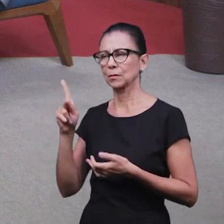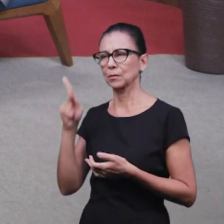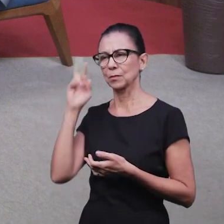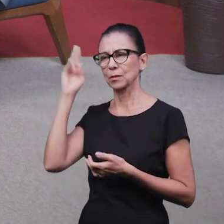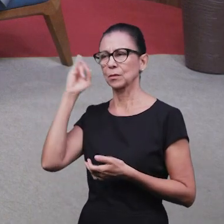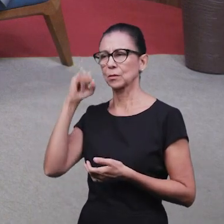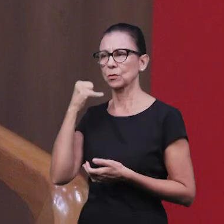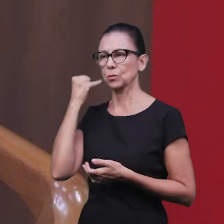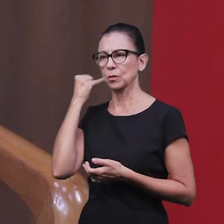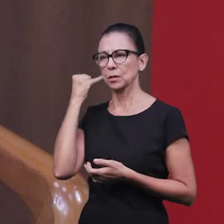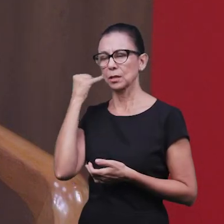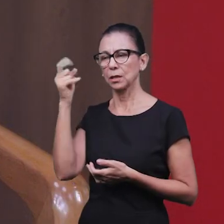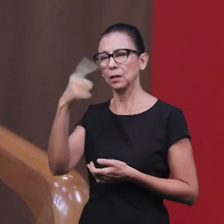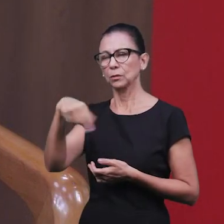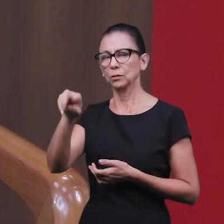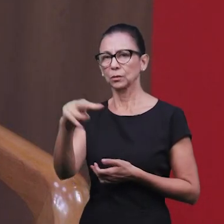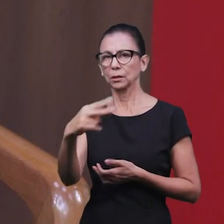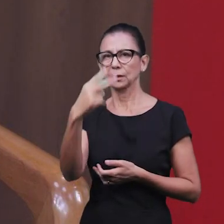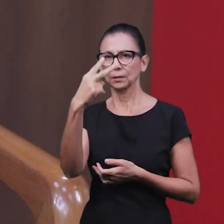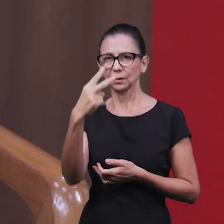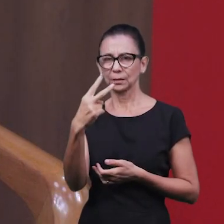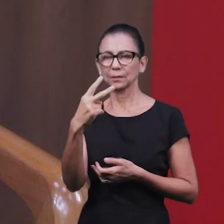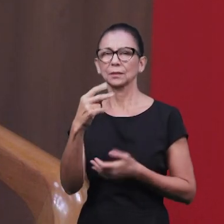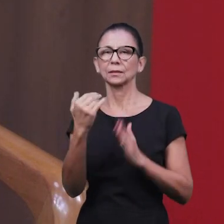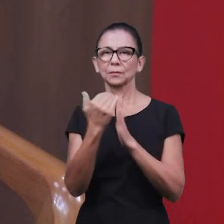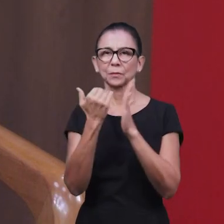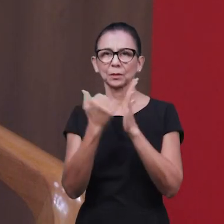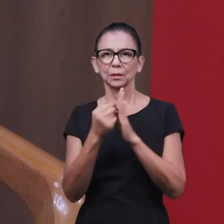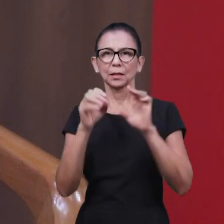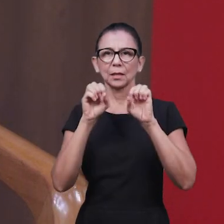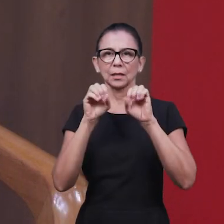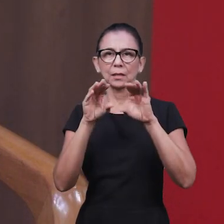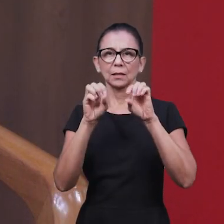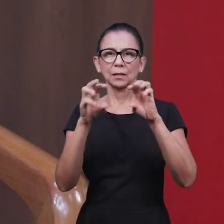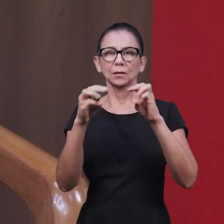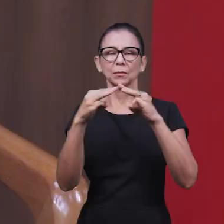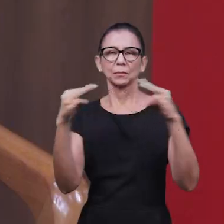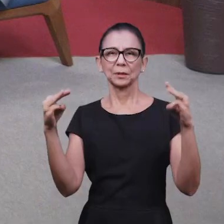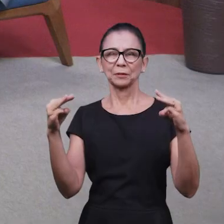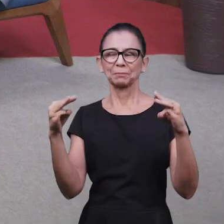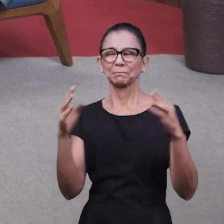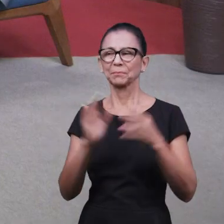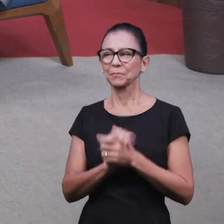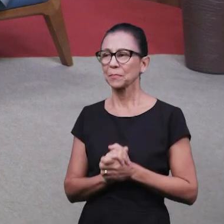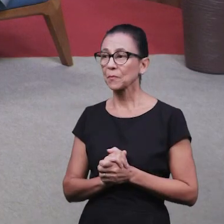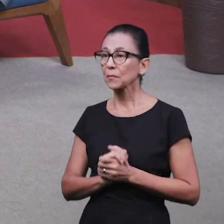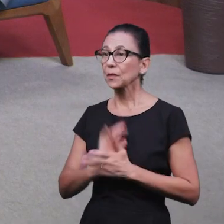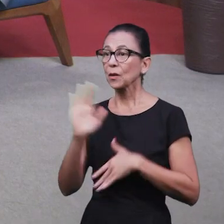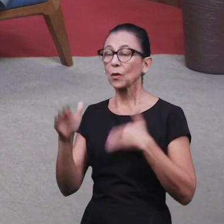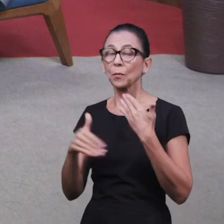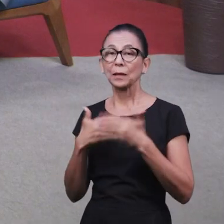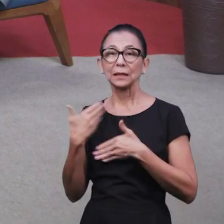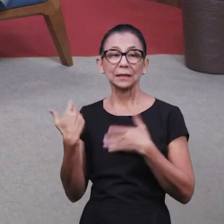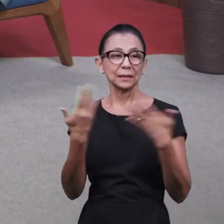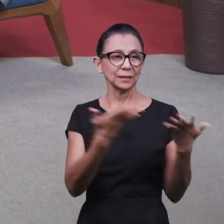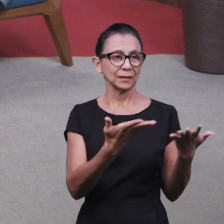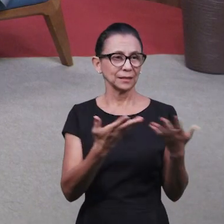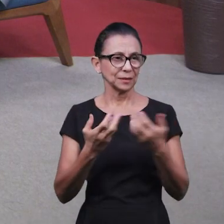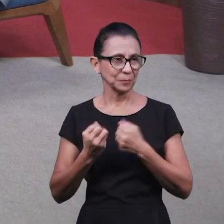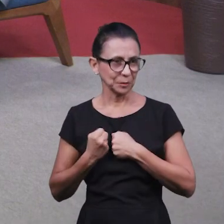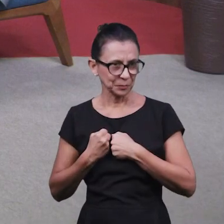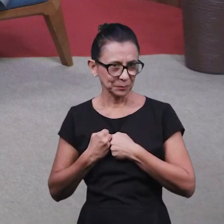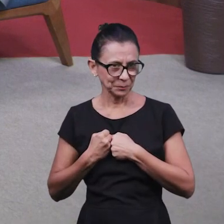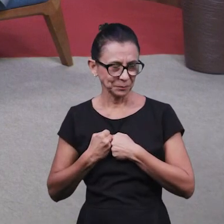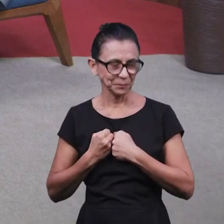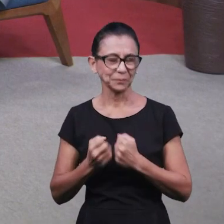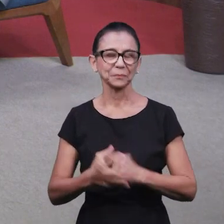todos aqueles que participam conosco do quadro Lições do Manaim. É uma grande alegria poder estar aqui. E é uma grande alegria para nós também recebê-lo.